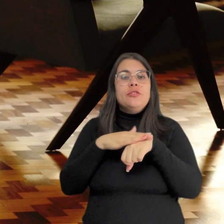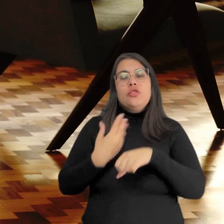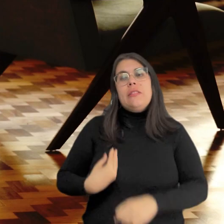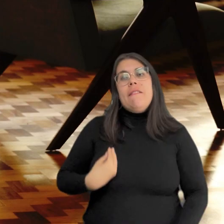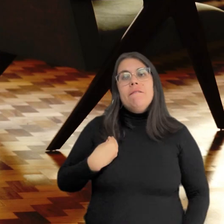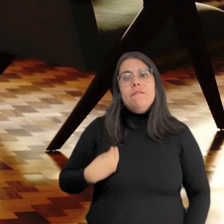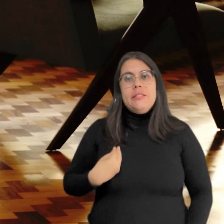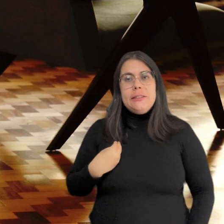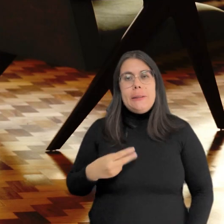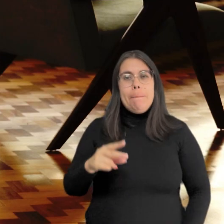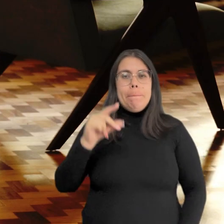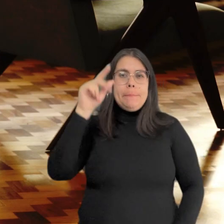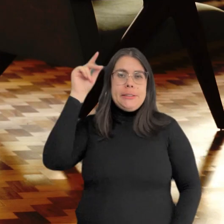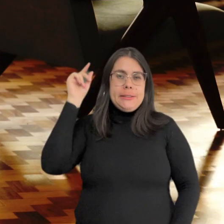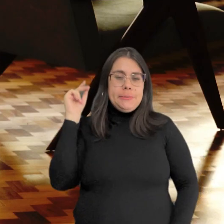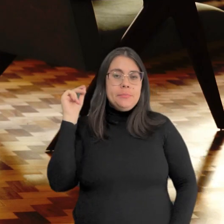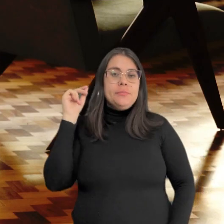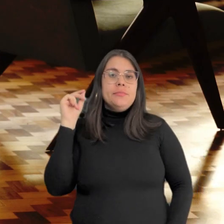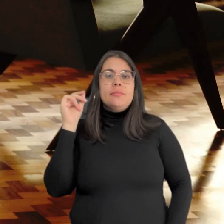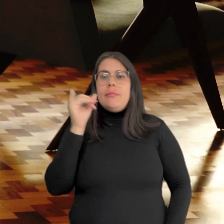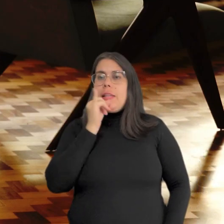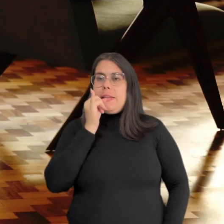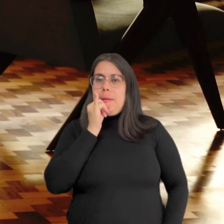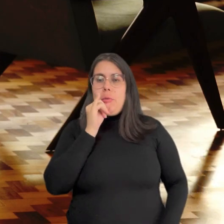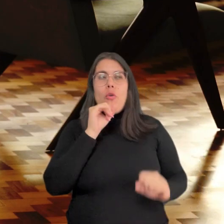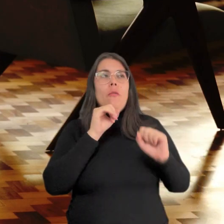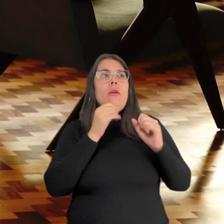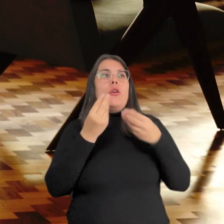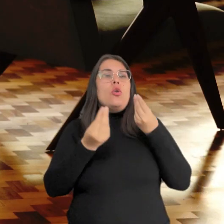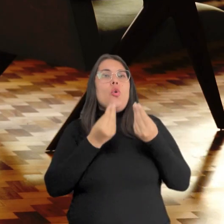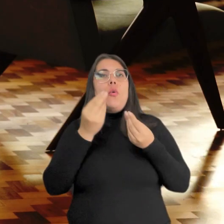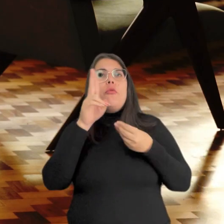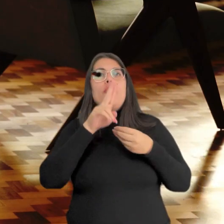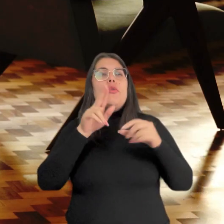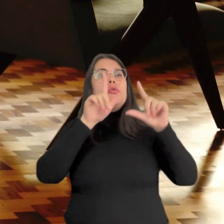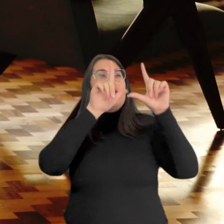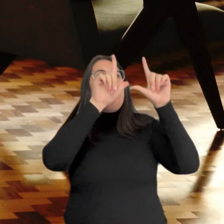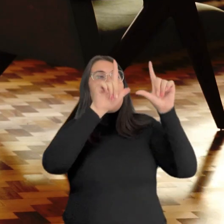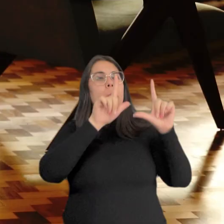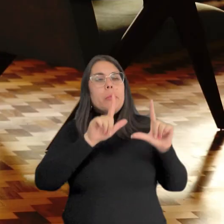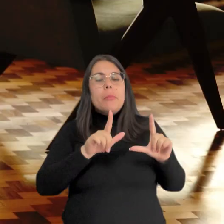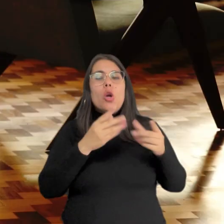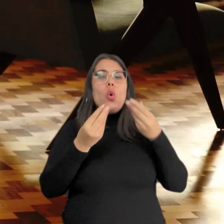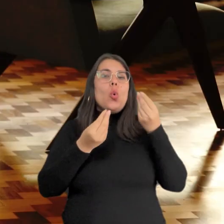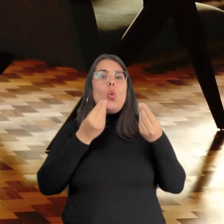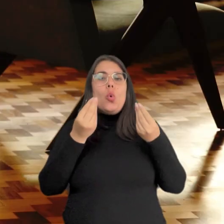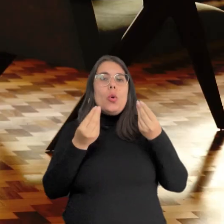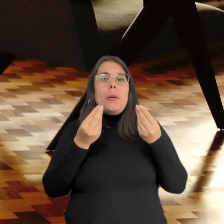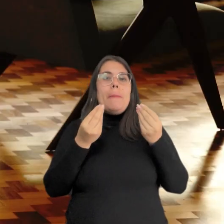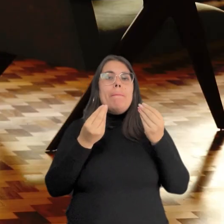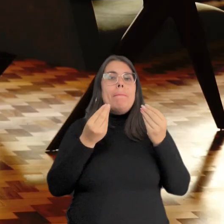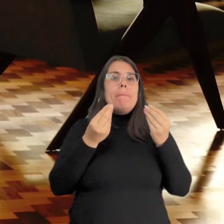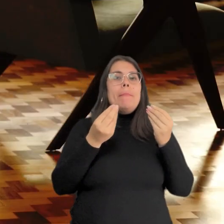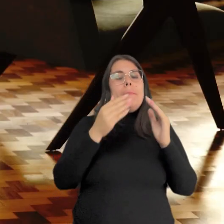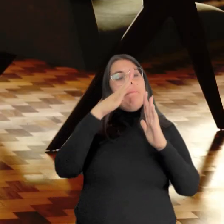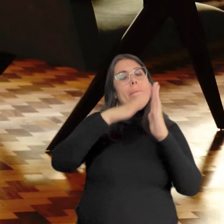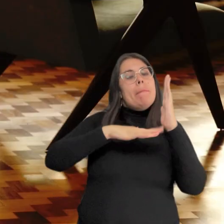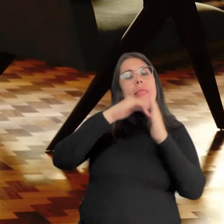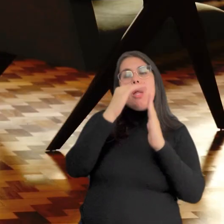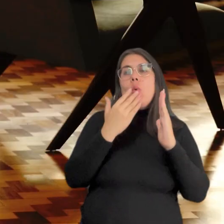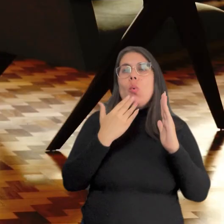Revestimentos. O revestimento vai se acumulando, né? Um ano pinta de uma cor, depois pinta de outra, então você tem que